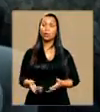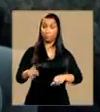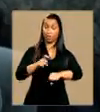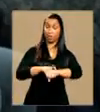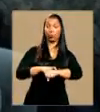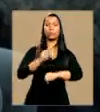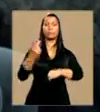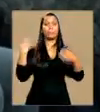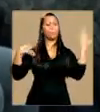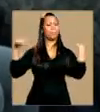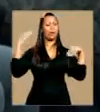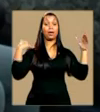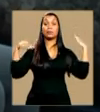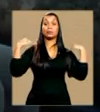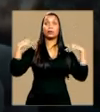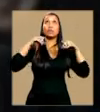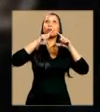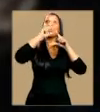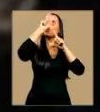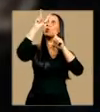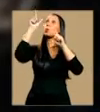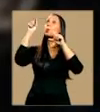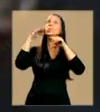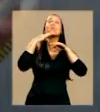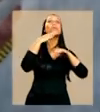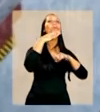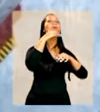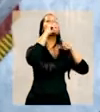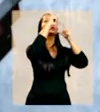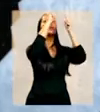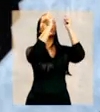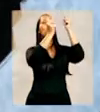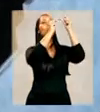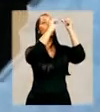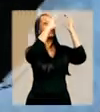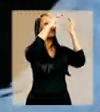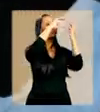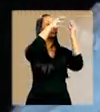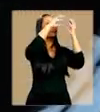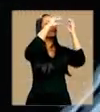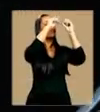Chega então a hora de fazer um passeio pelas constelações e conhecer as fases da Lua.